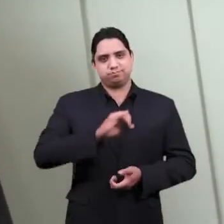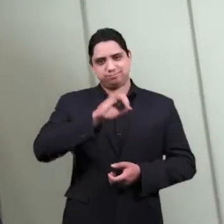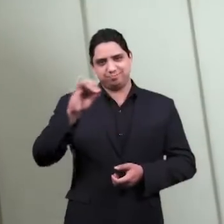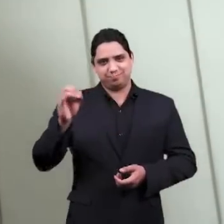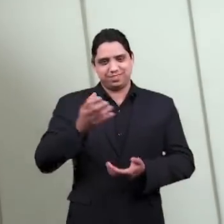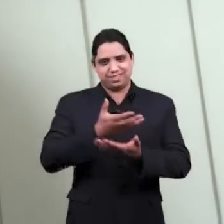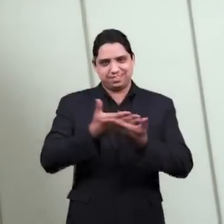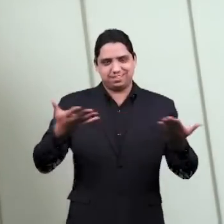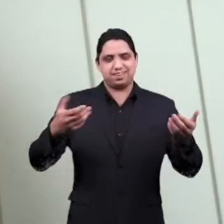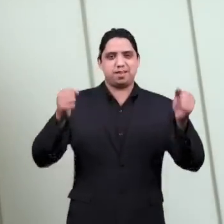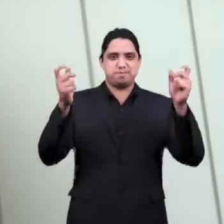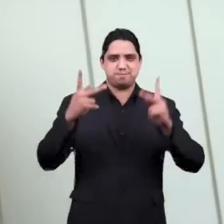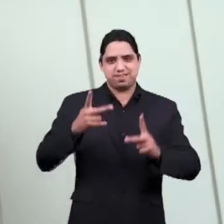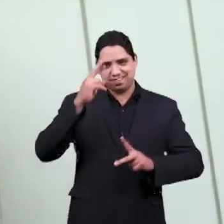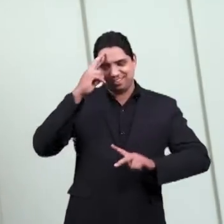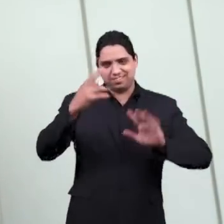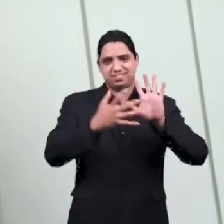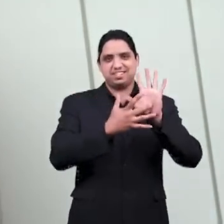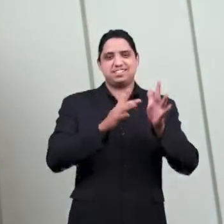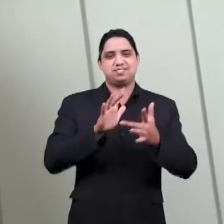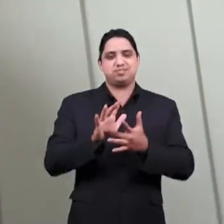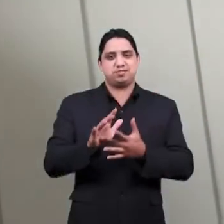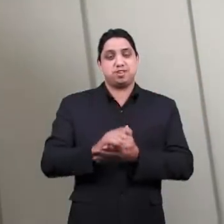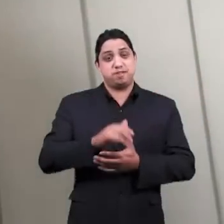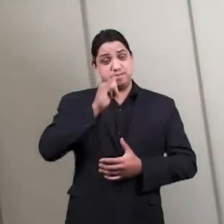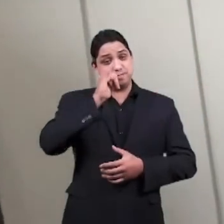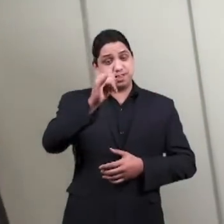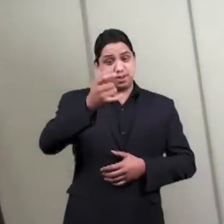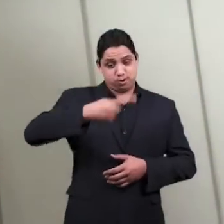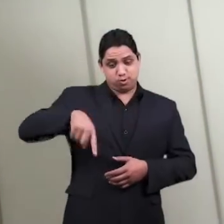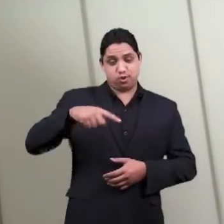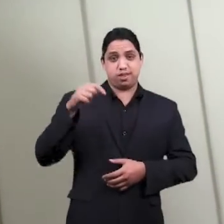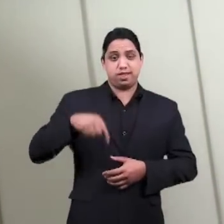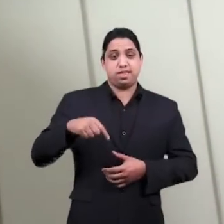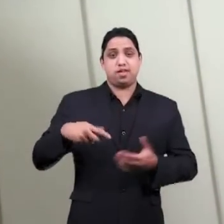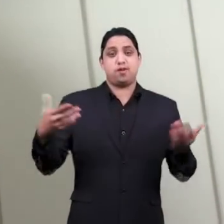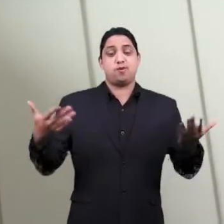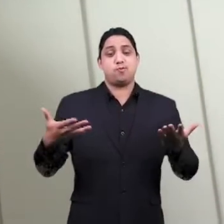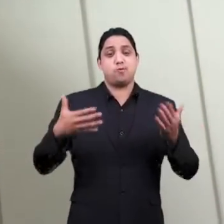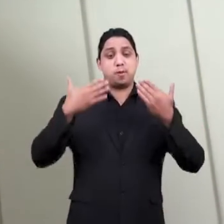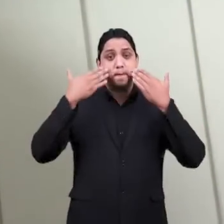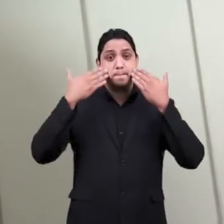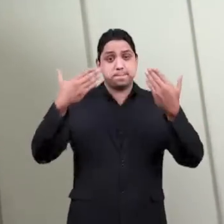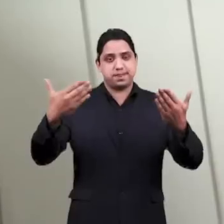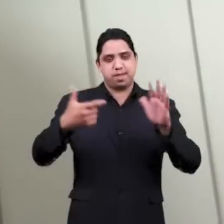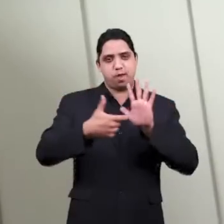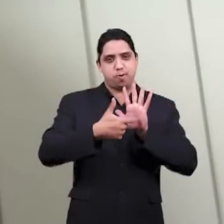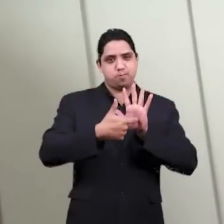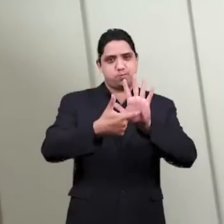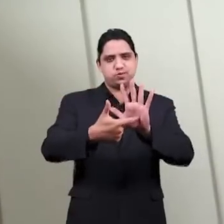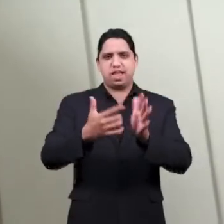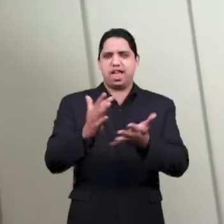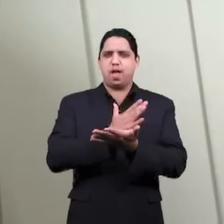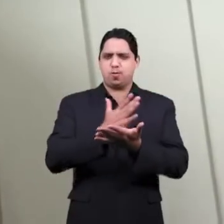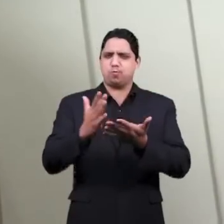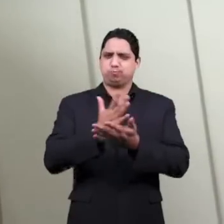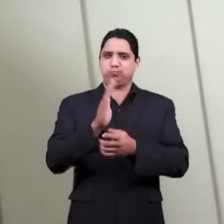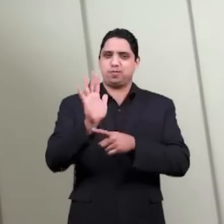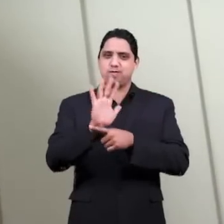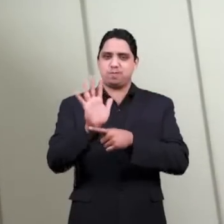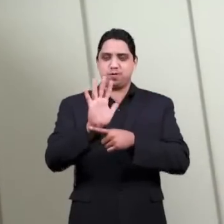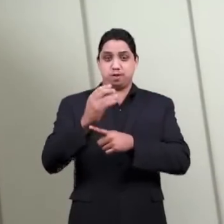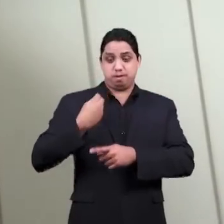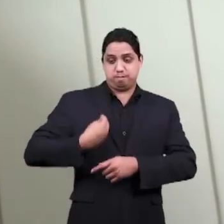quero cumprimentar você com a paz do Senhor Jesus e dizer que nós estamos aqui para apresentar alguns vídeos